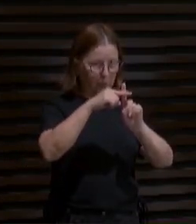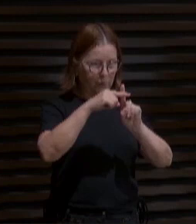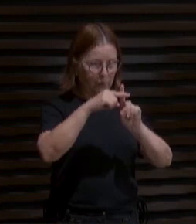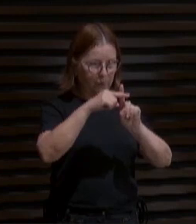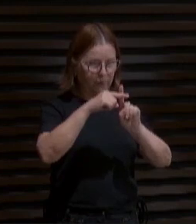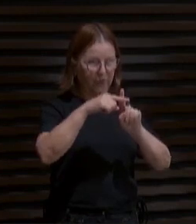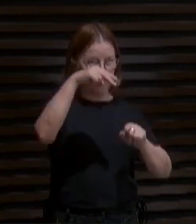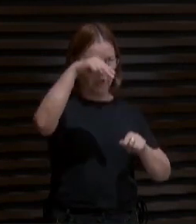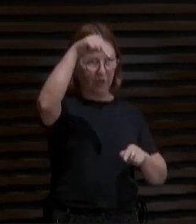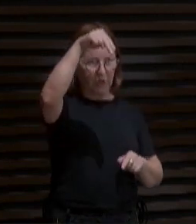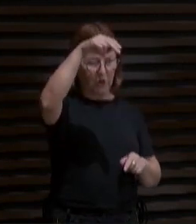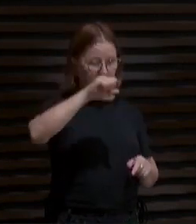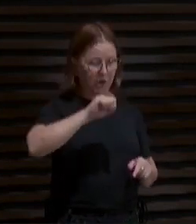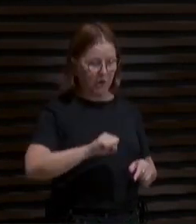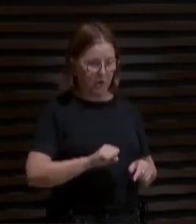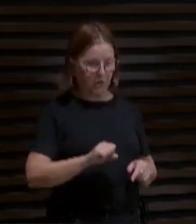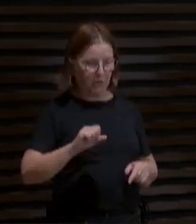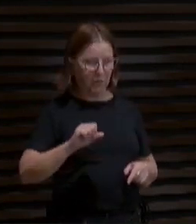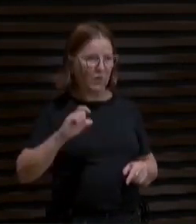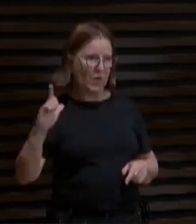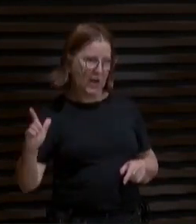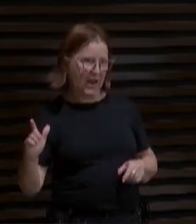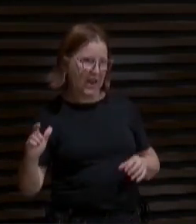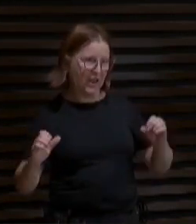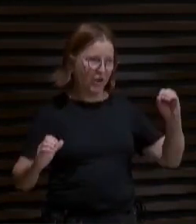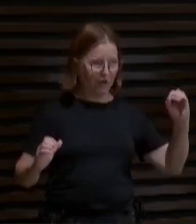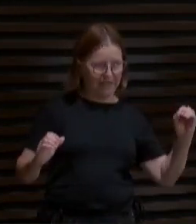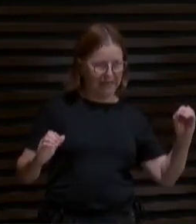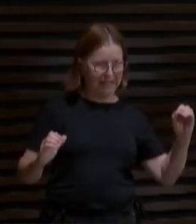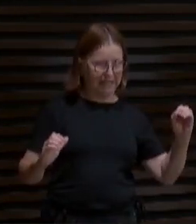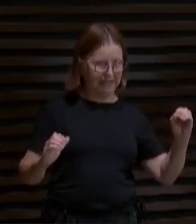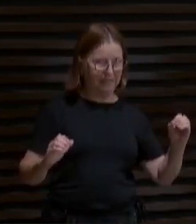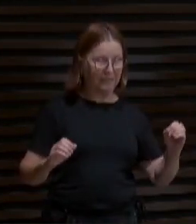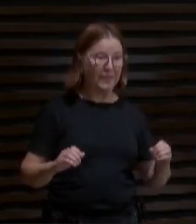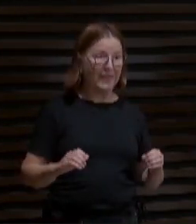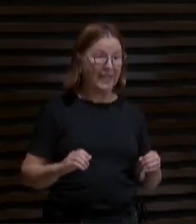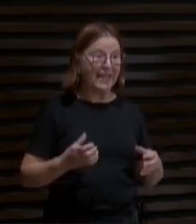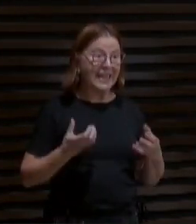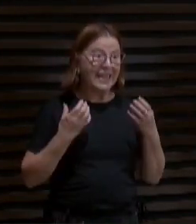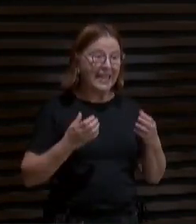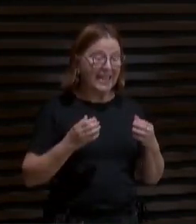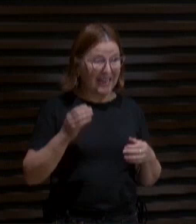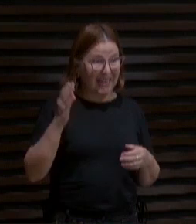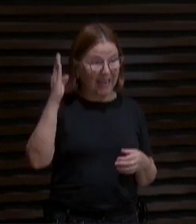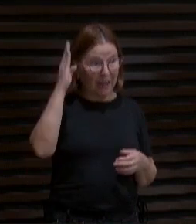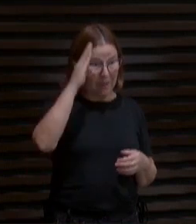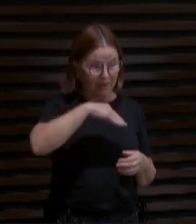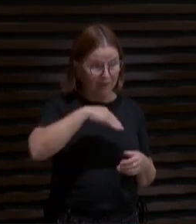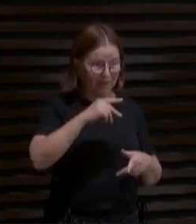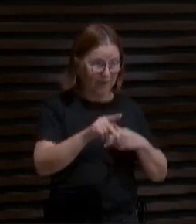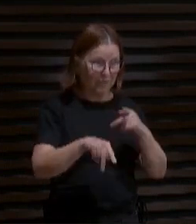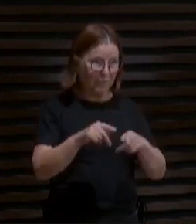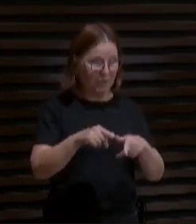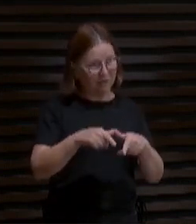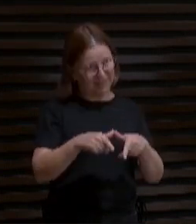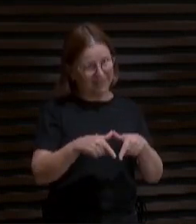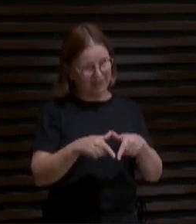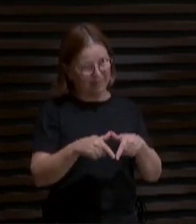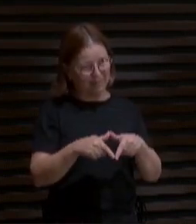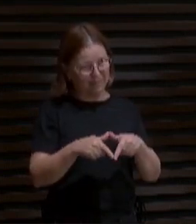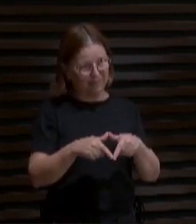pontos cardeais, procurando amaldiçoar o povo de Israel. Ele estava sendo